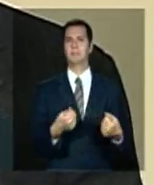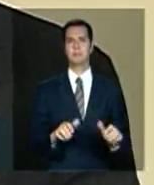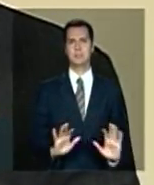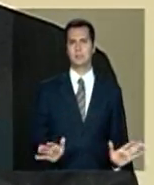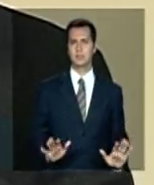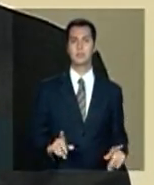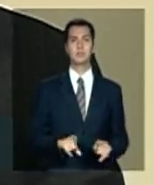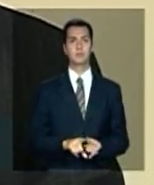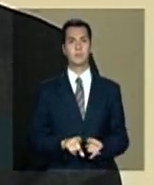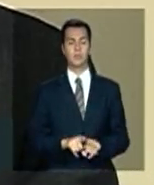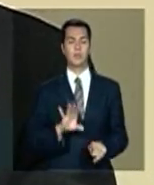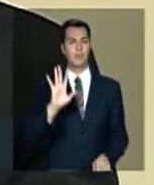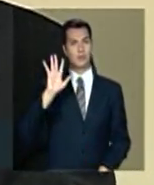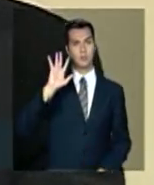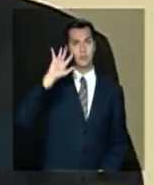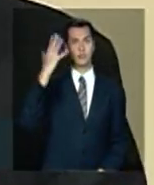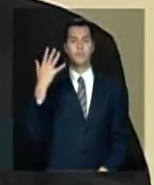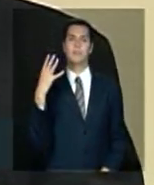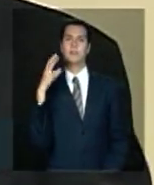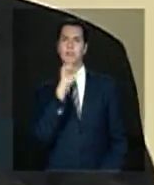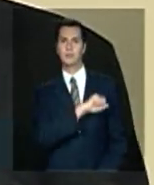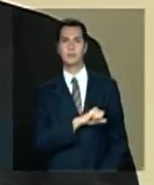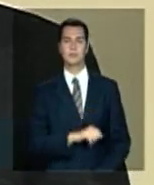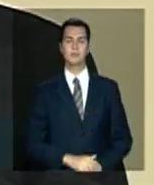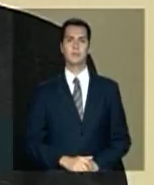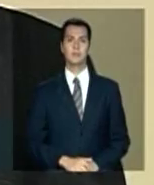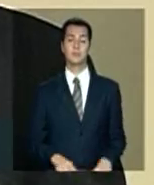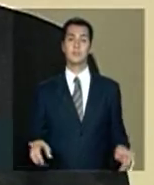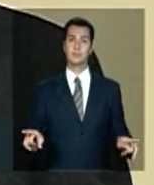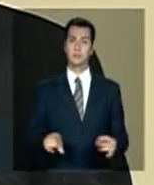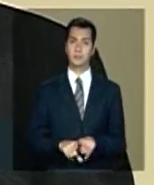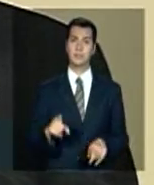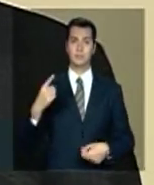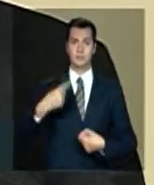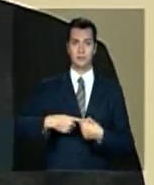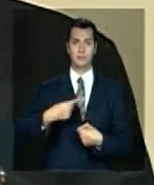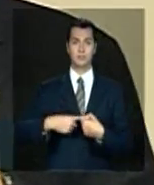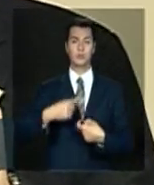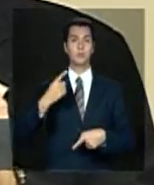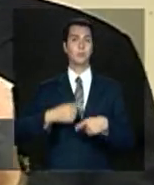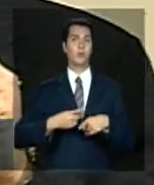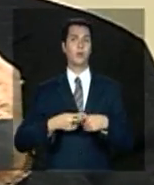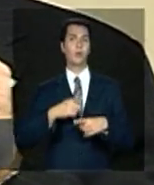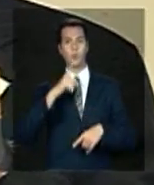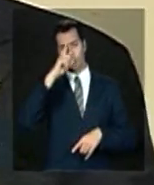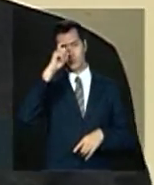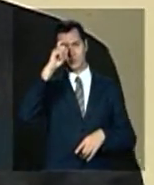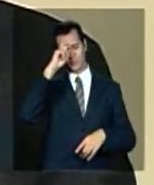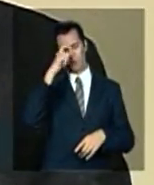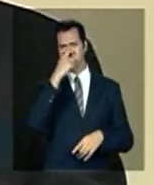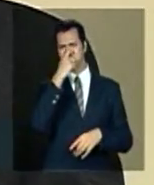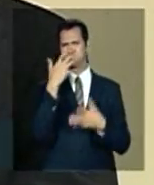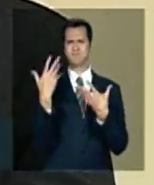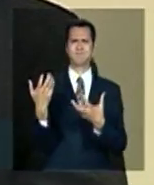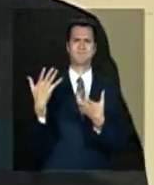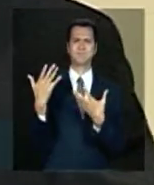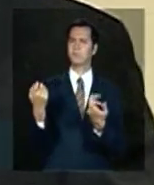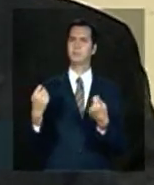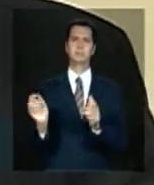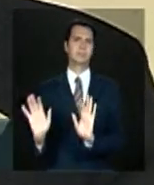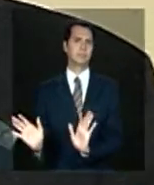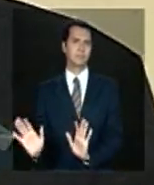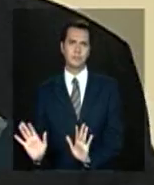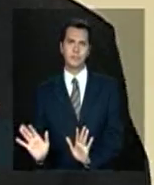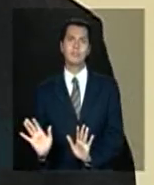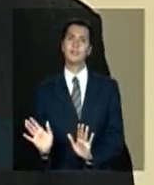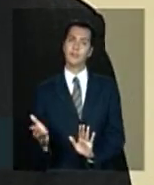demora para consulta e preso esse problema e é muito bom também para Cidade porque reduz a lotação dos hospitais a necessidade de